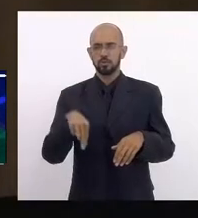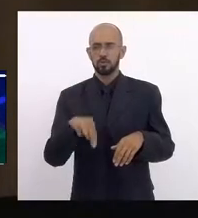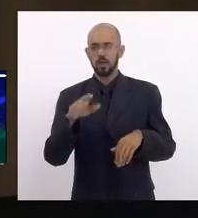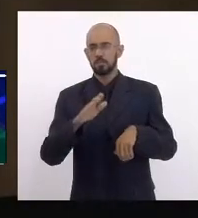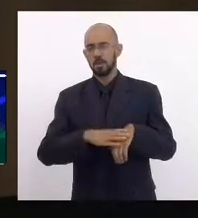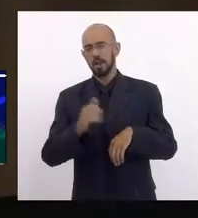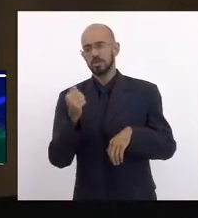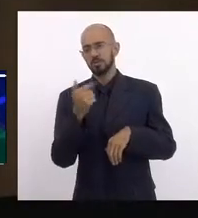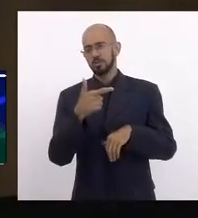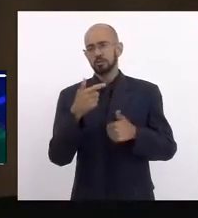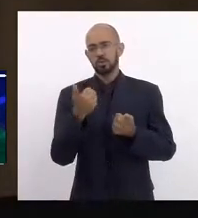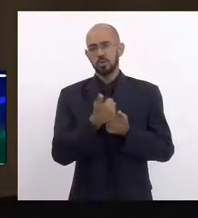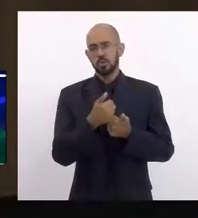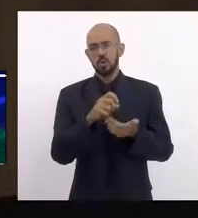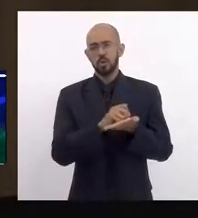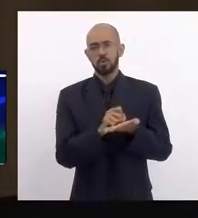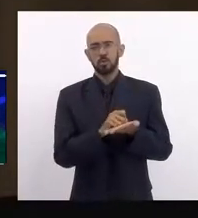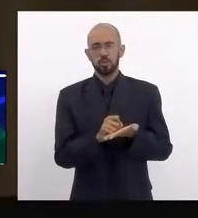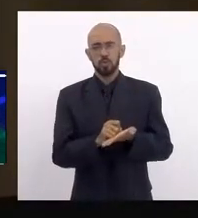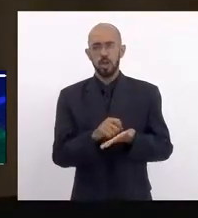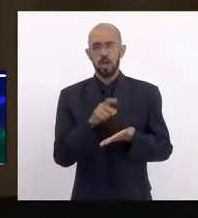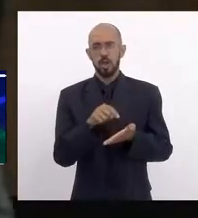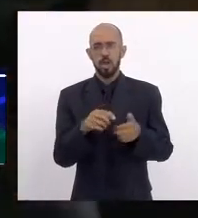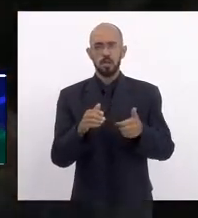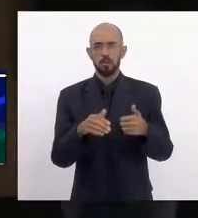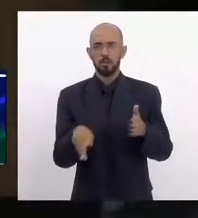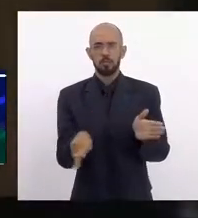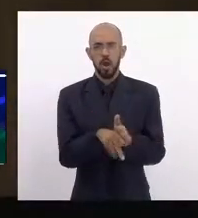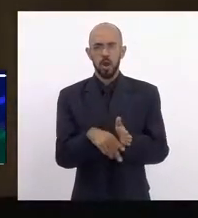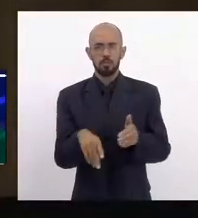que coautor, é autor da matéria. Eu queria dar essa